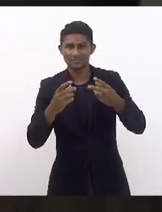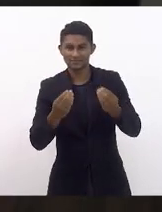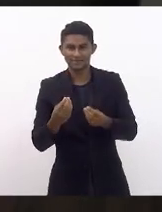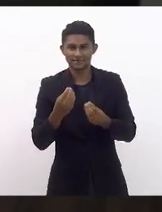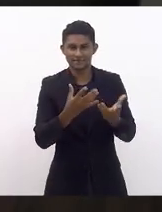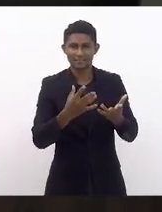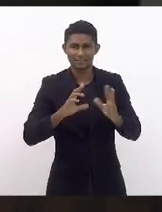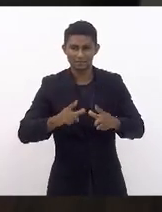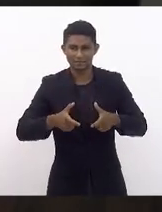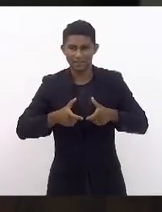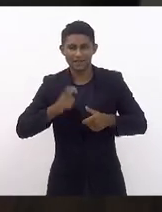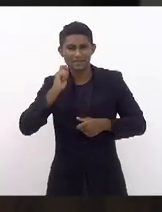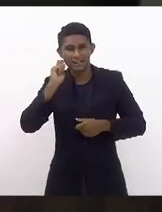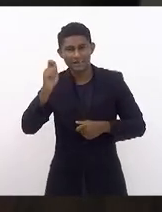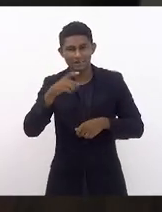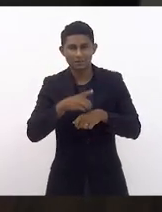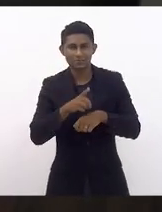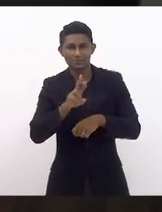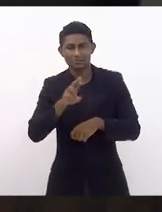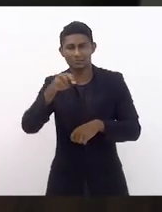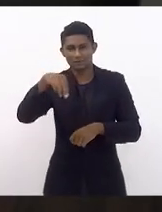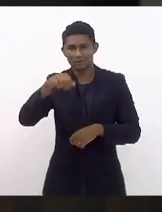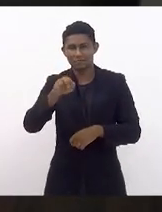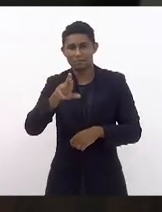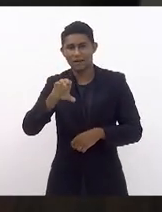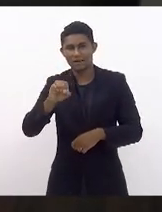doutor Mário Vaz.